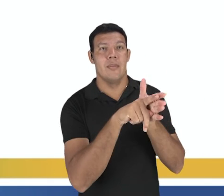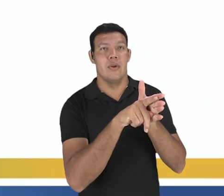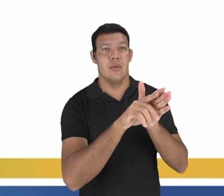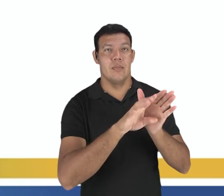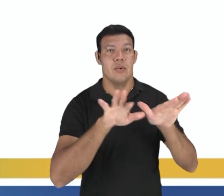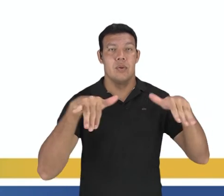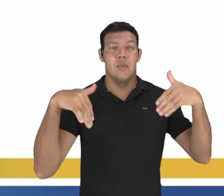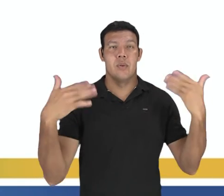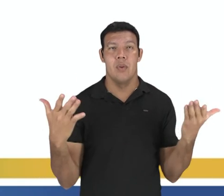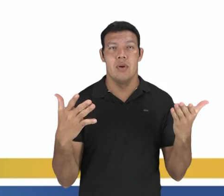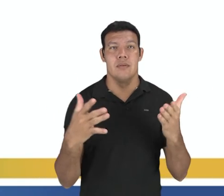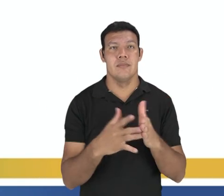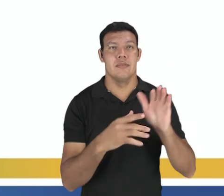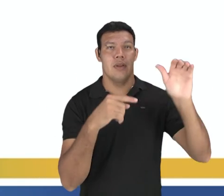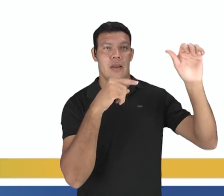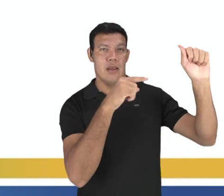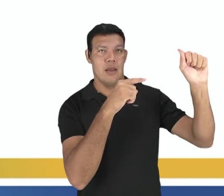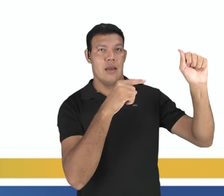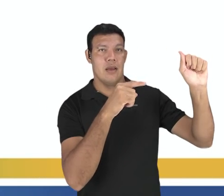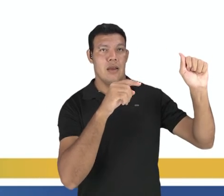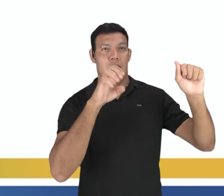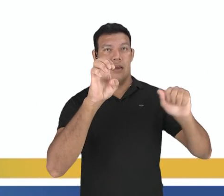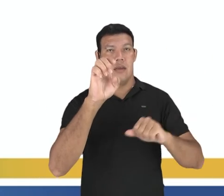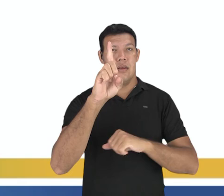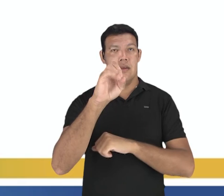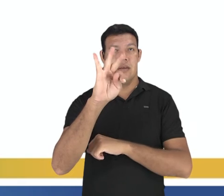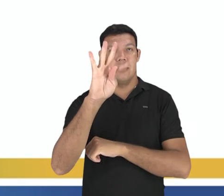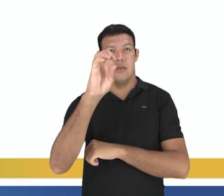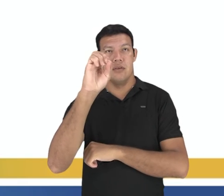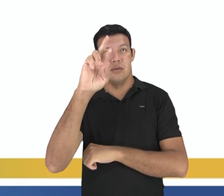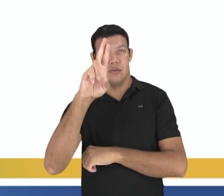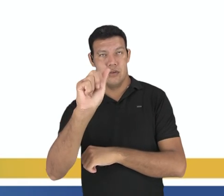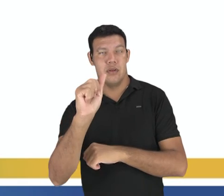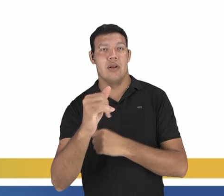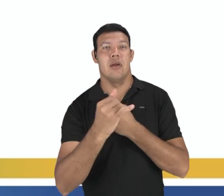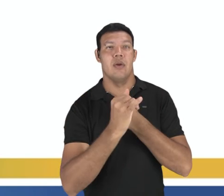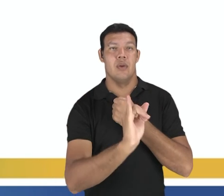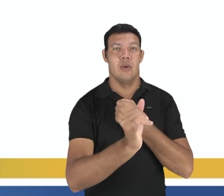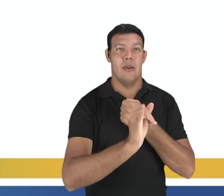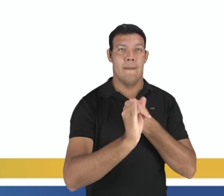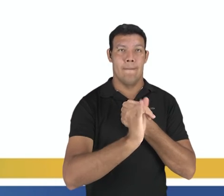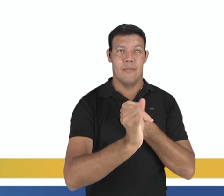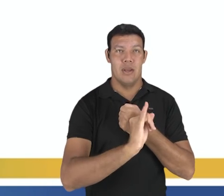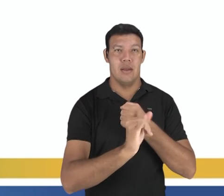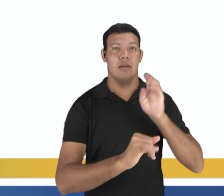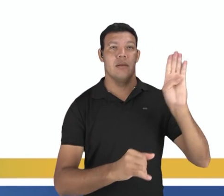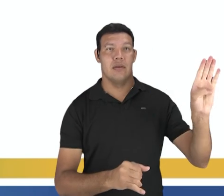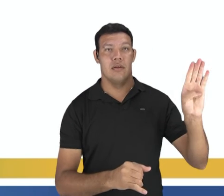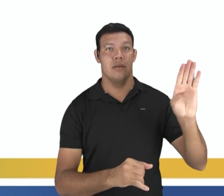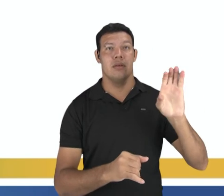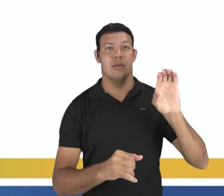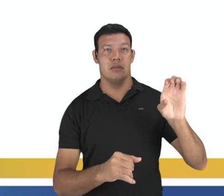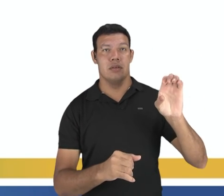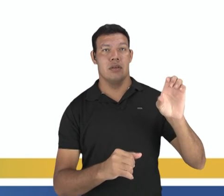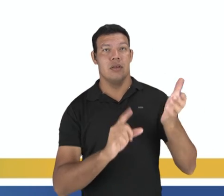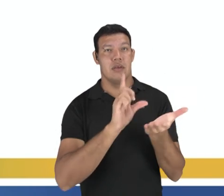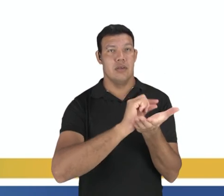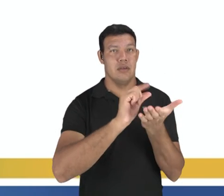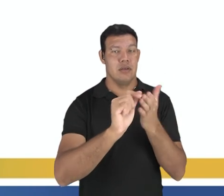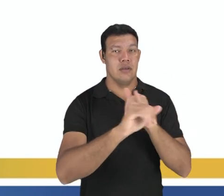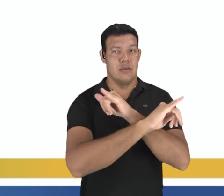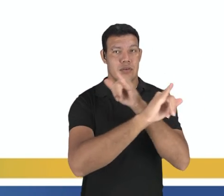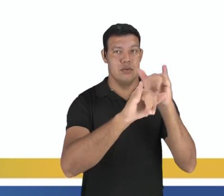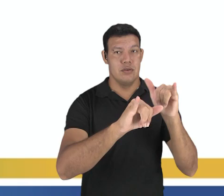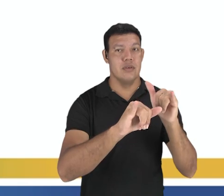textual? Editorial, crônica, artigo de divulgação científica ou manifesto? Como já foi dito, artigo de divulgação